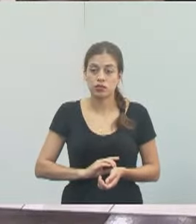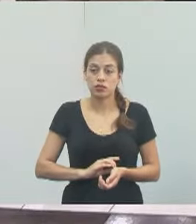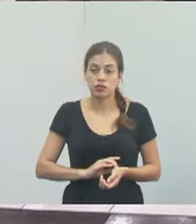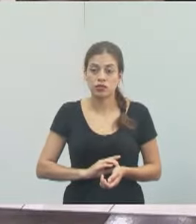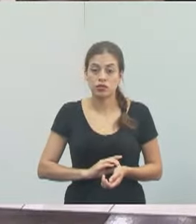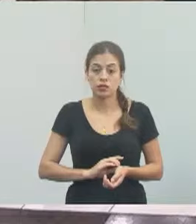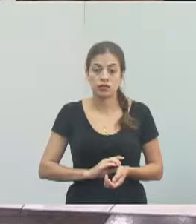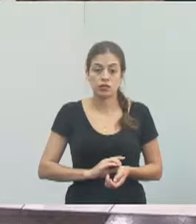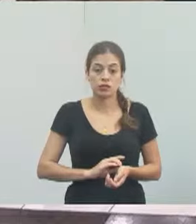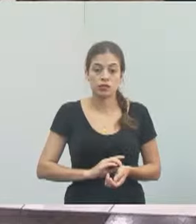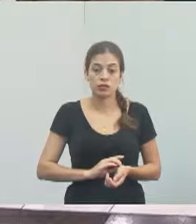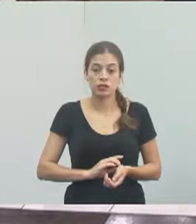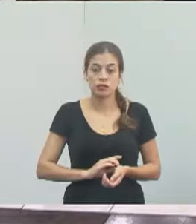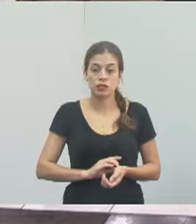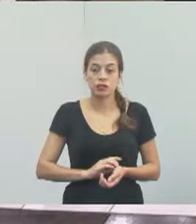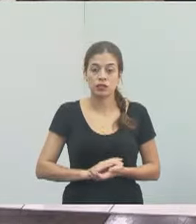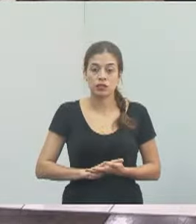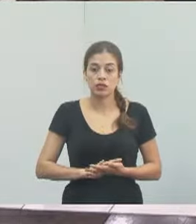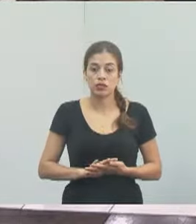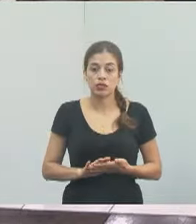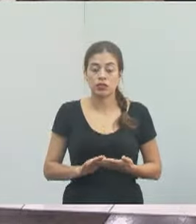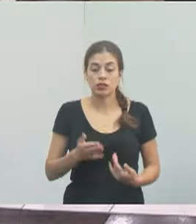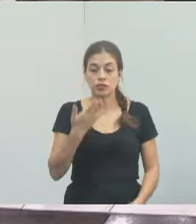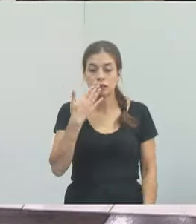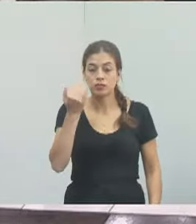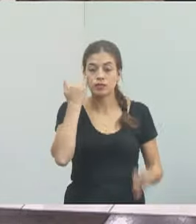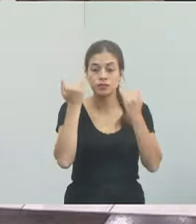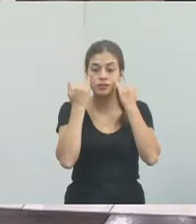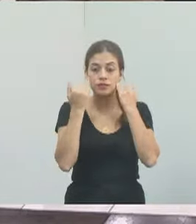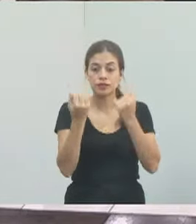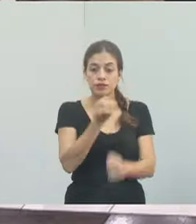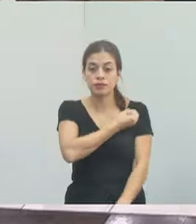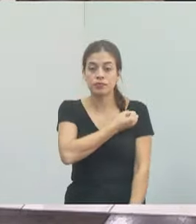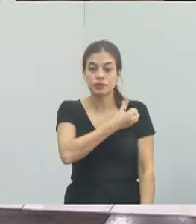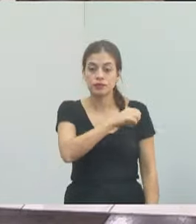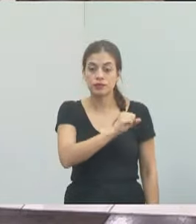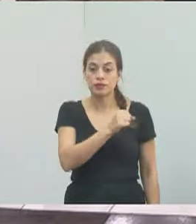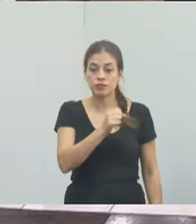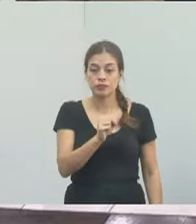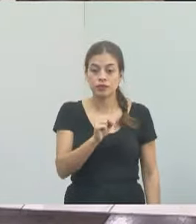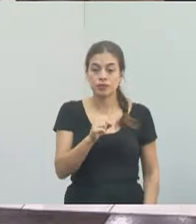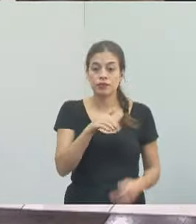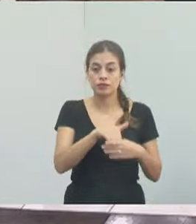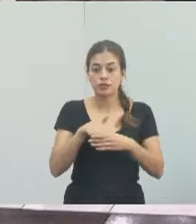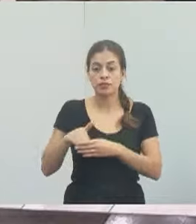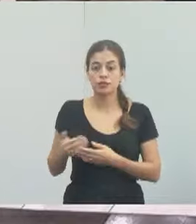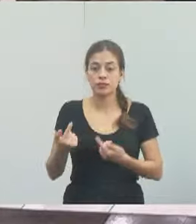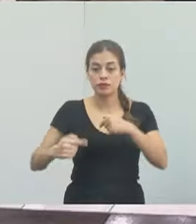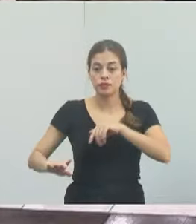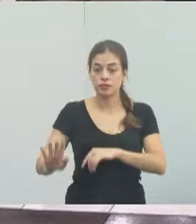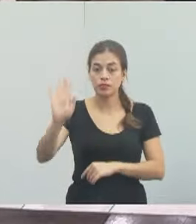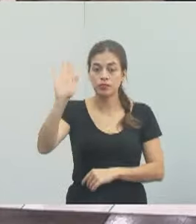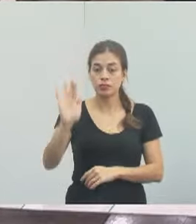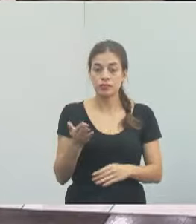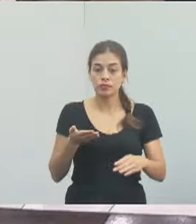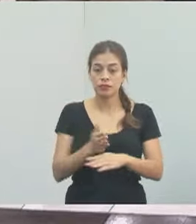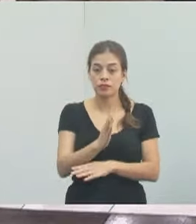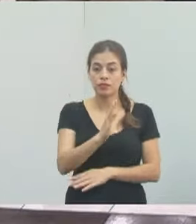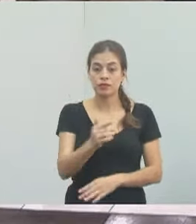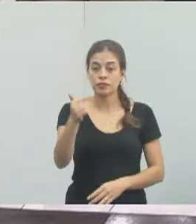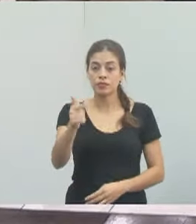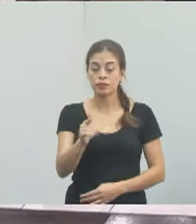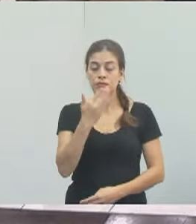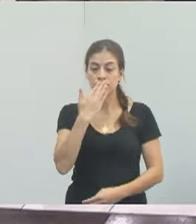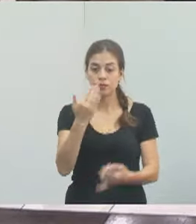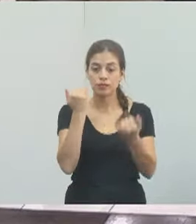disso pedido de informações número 88 em votação os que forem contrários se manifestem levantando o braço pedido de informações aprovado